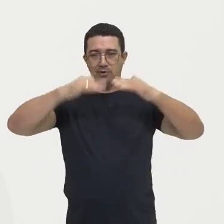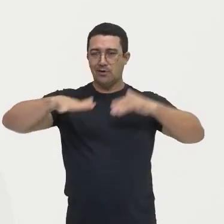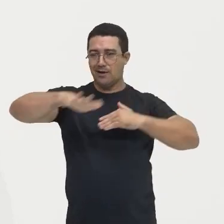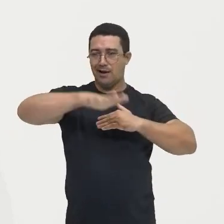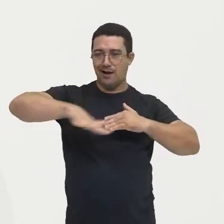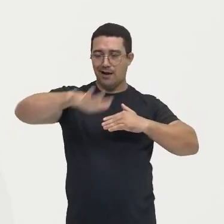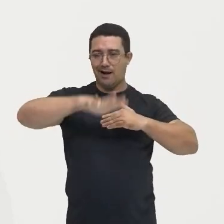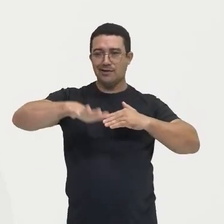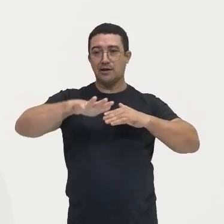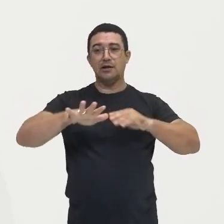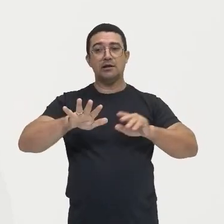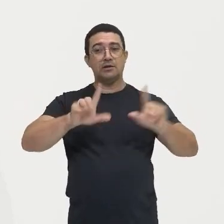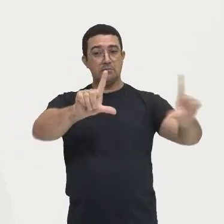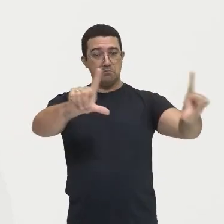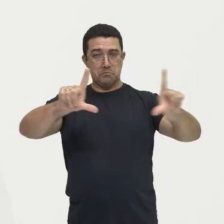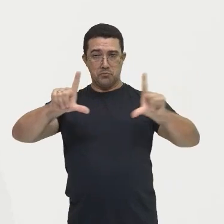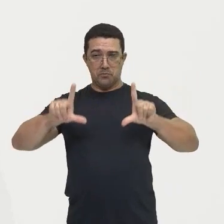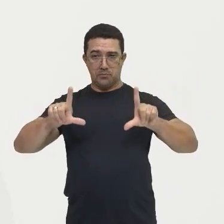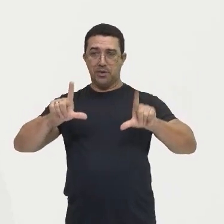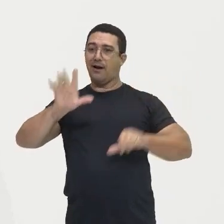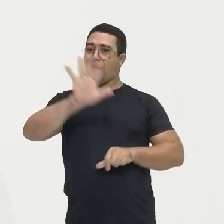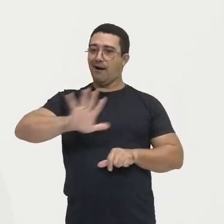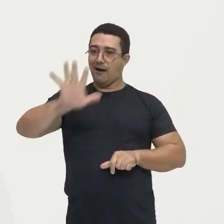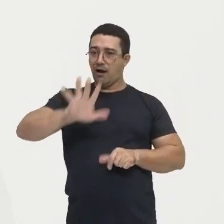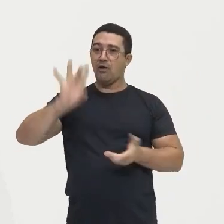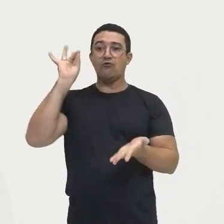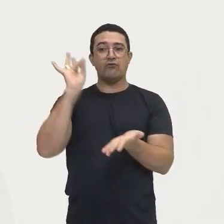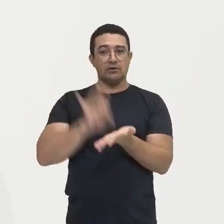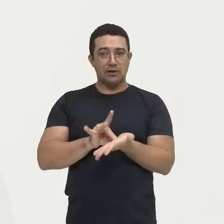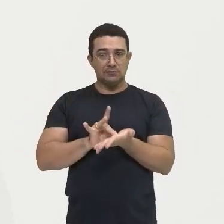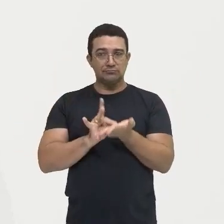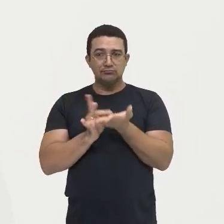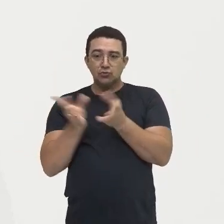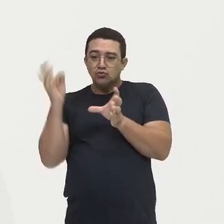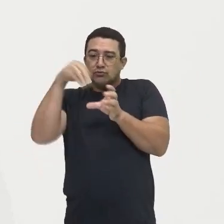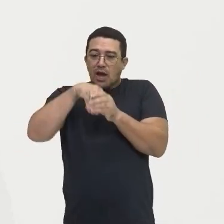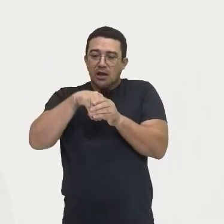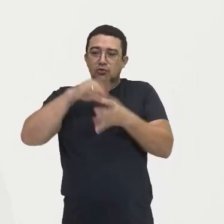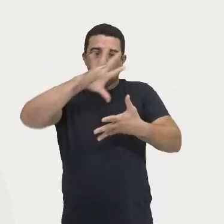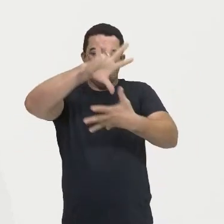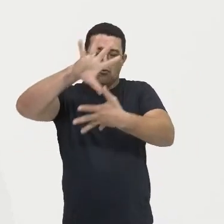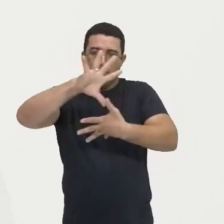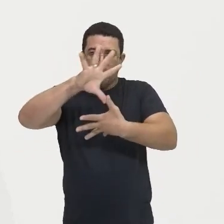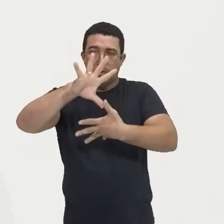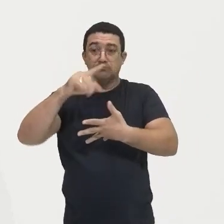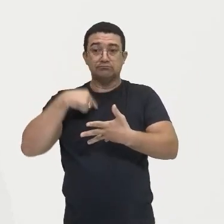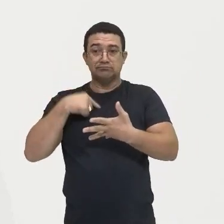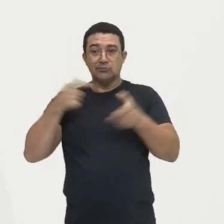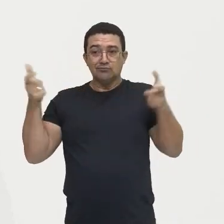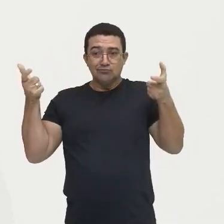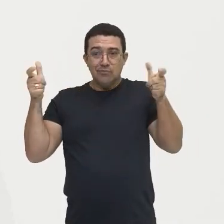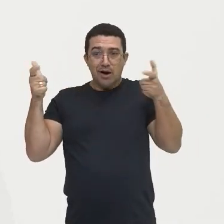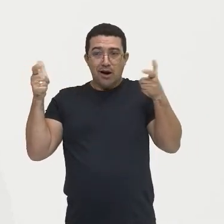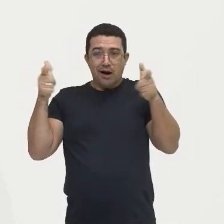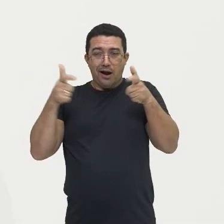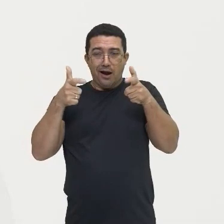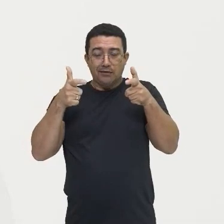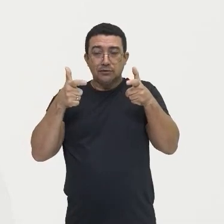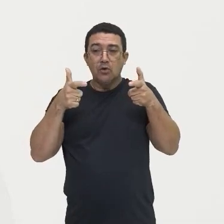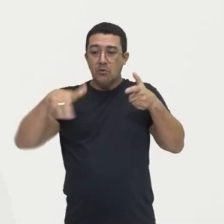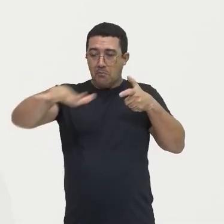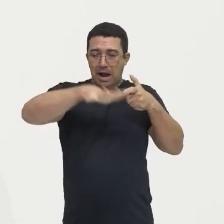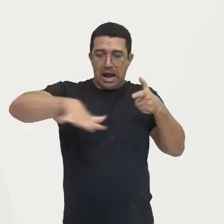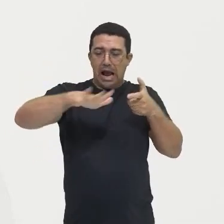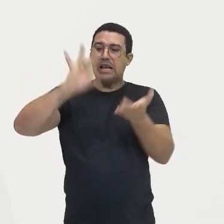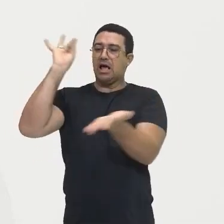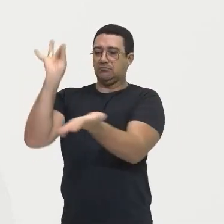paisagem real para sua representação no mapa. Então, eu vou reduzir uma área do real, da